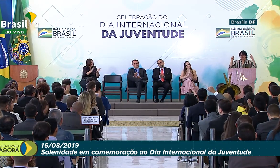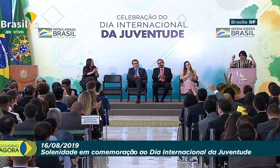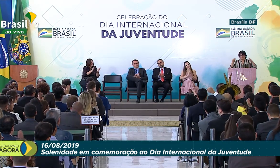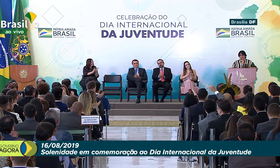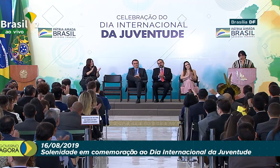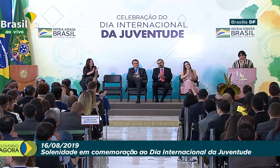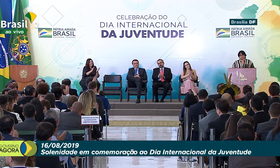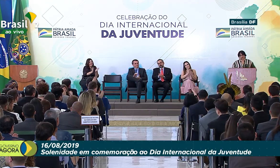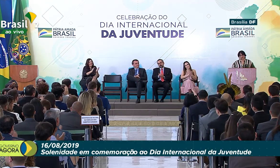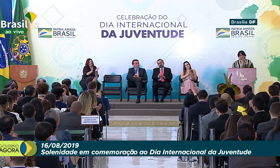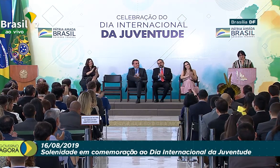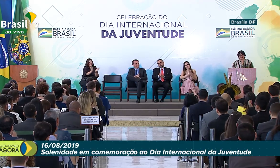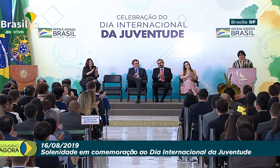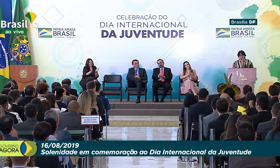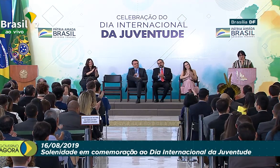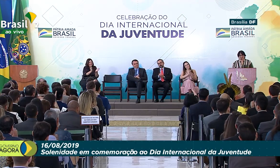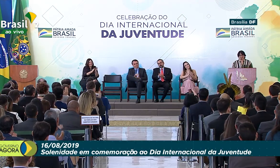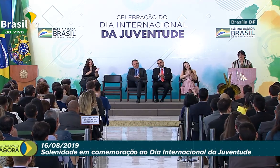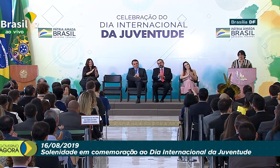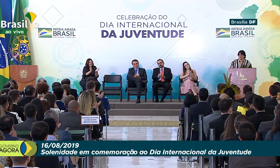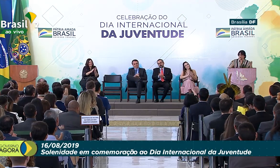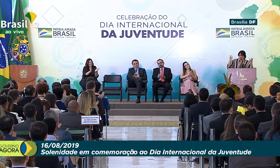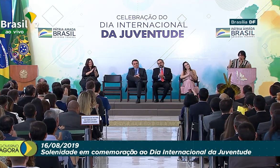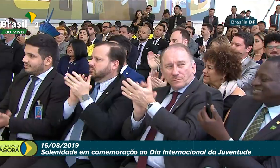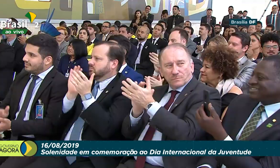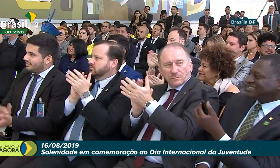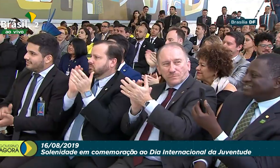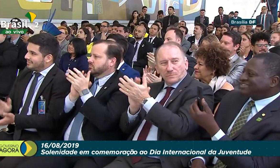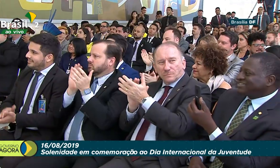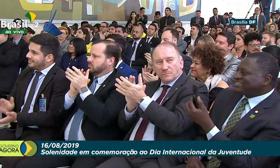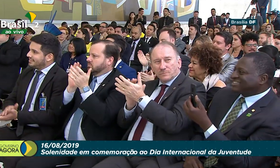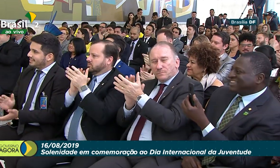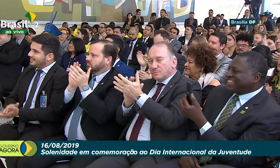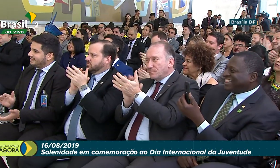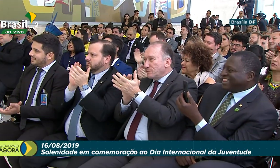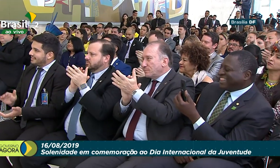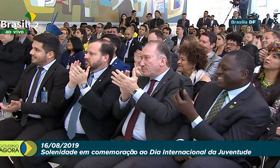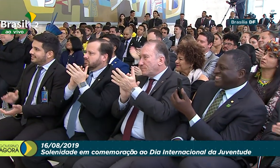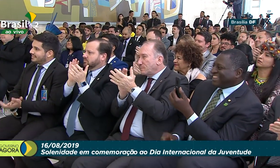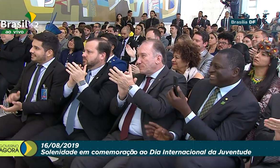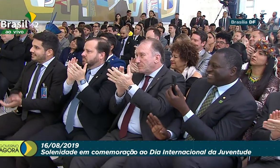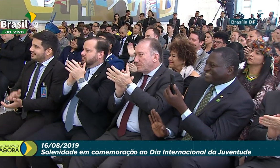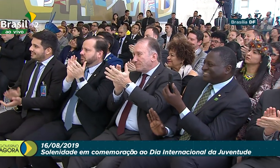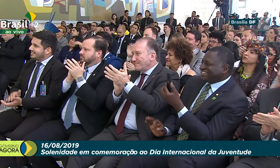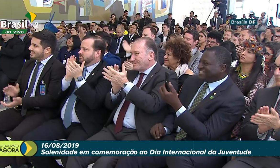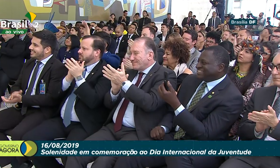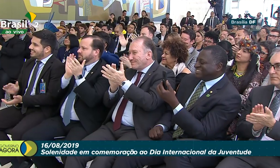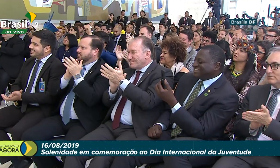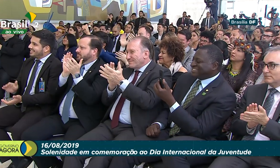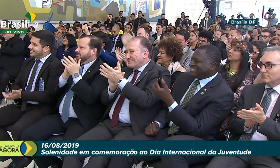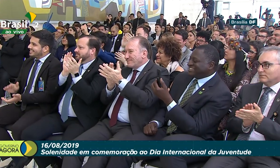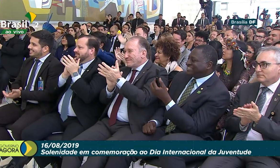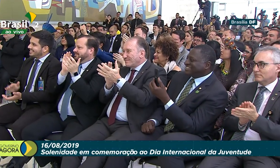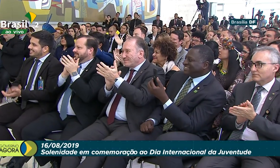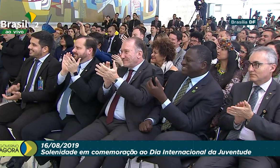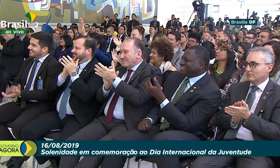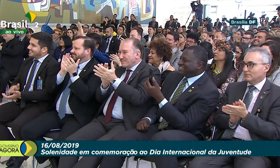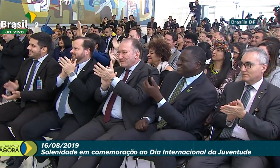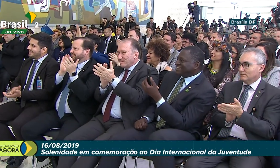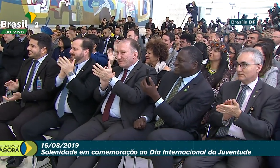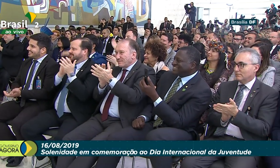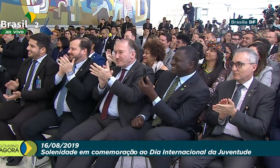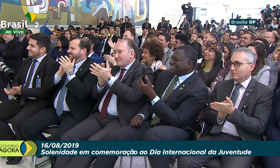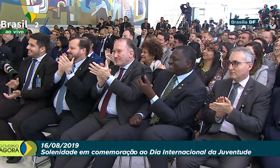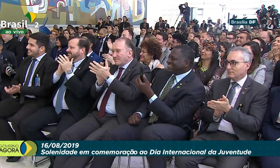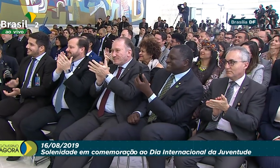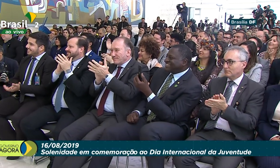Brasil, essa turma quer fazer a diferença. Obrigado a todos vocês. Parabéns, Secretaria Nacional da